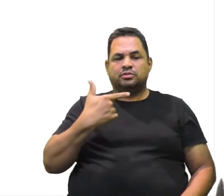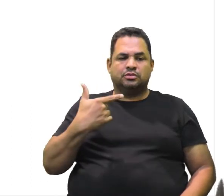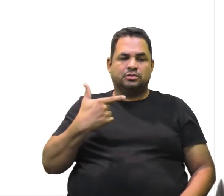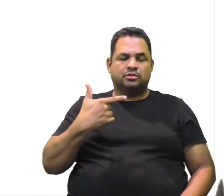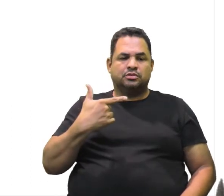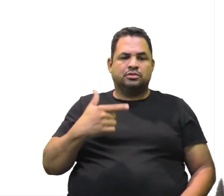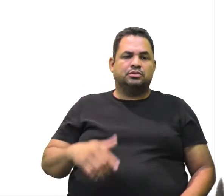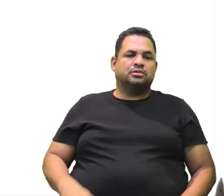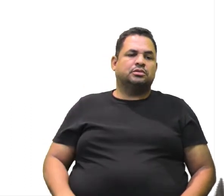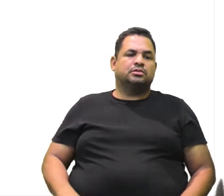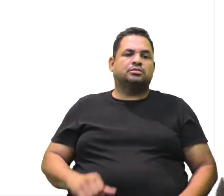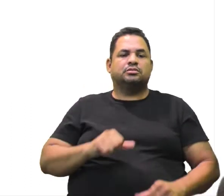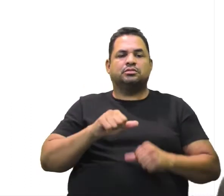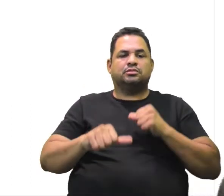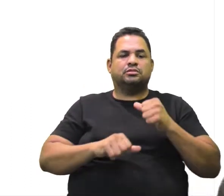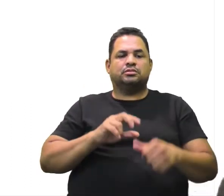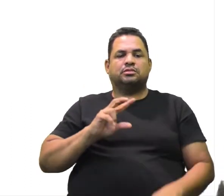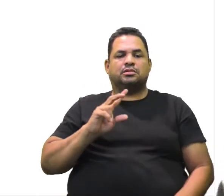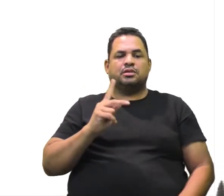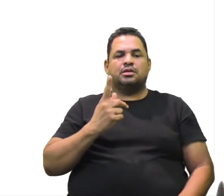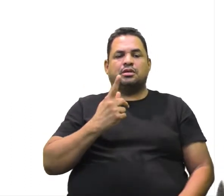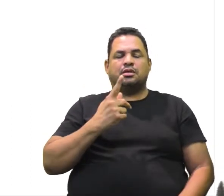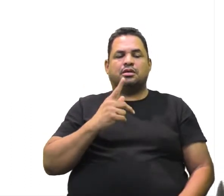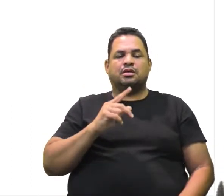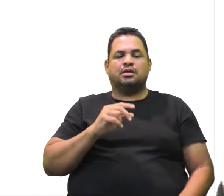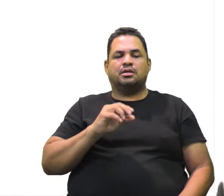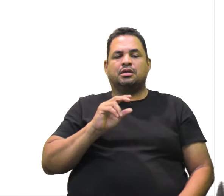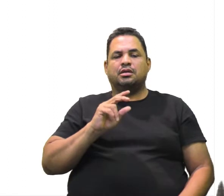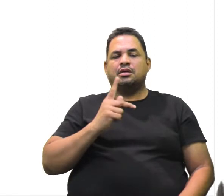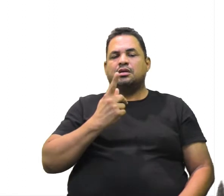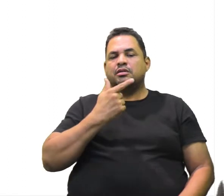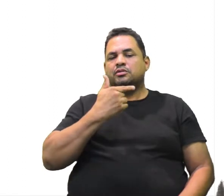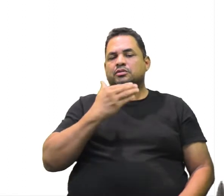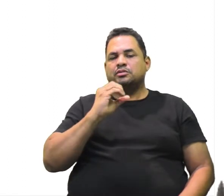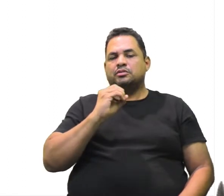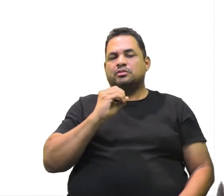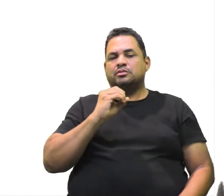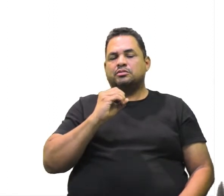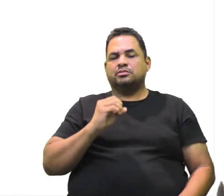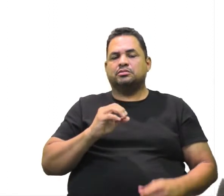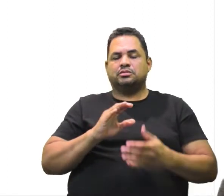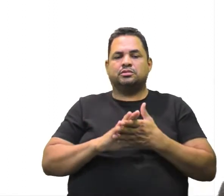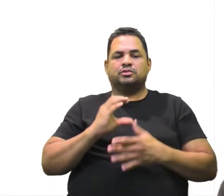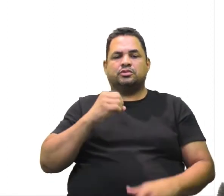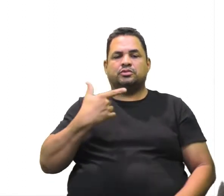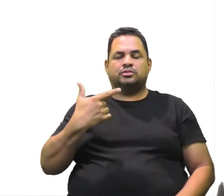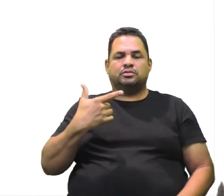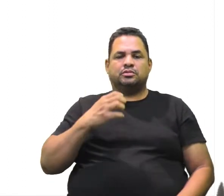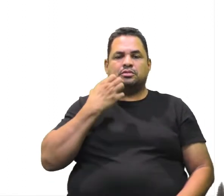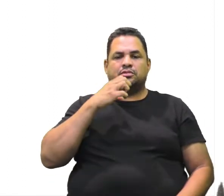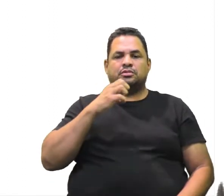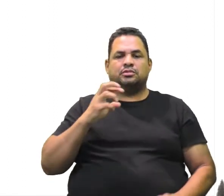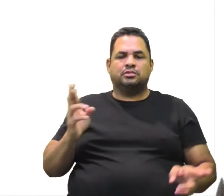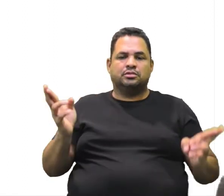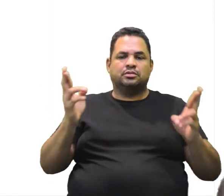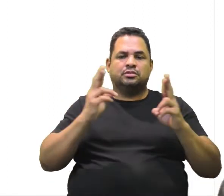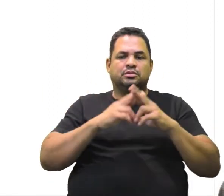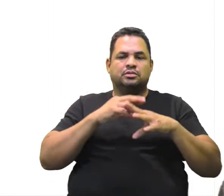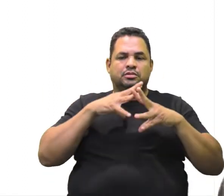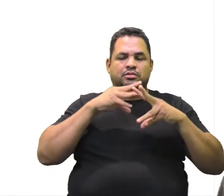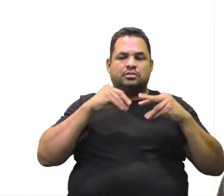hidrogênio, em água comum e liberando oxigênio. A energia de reação